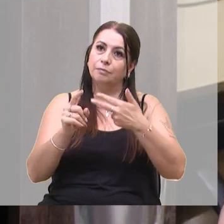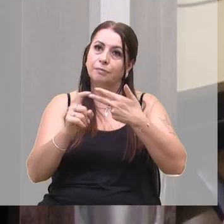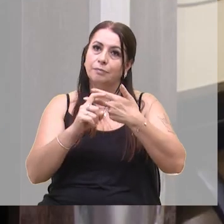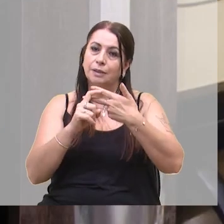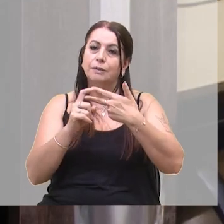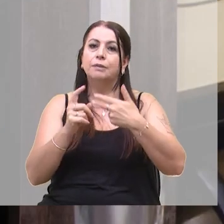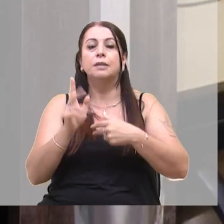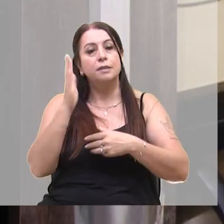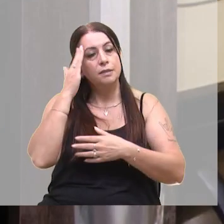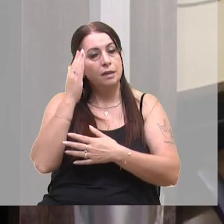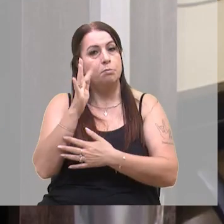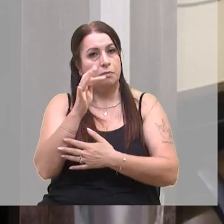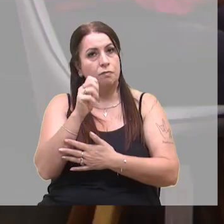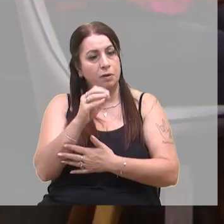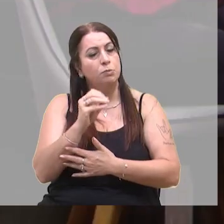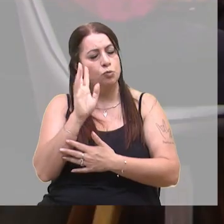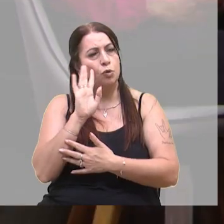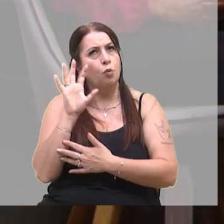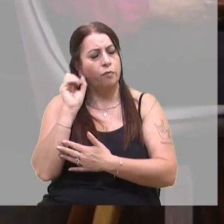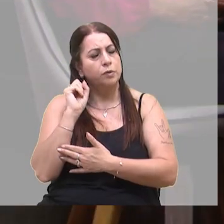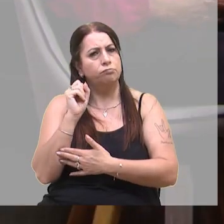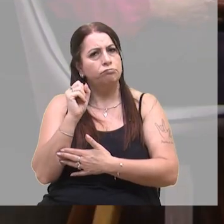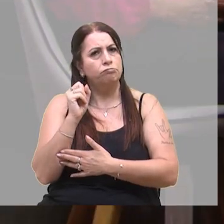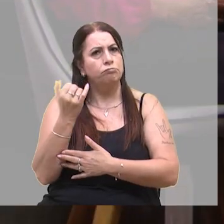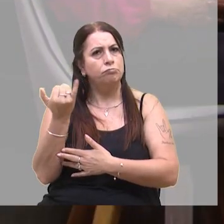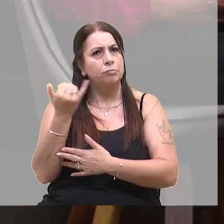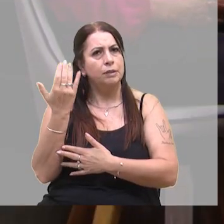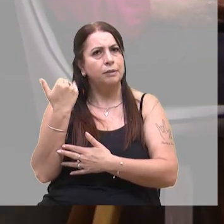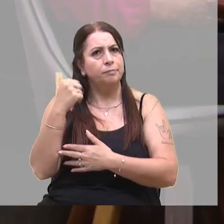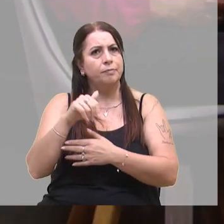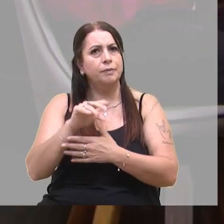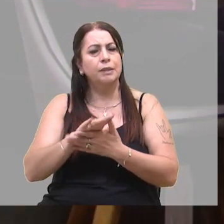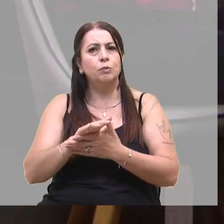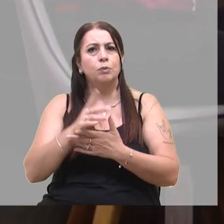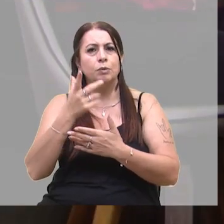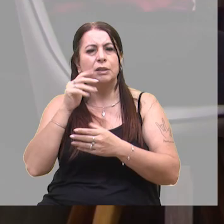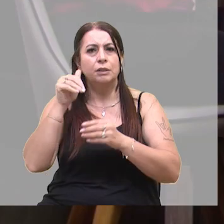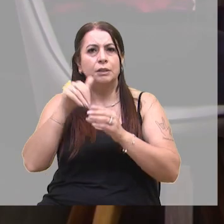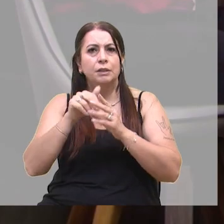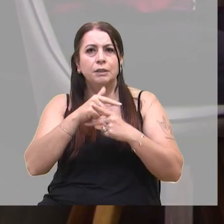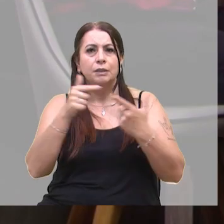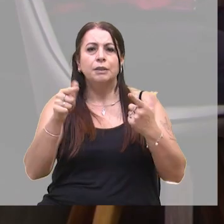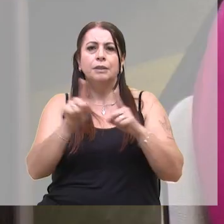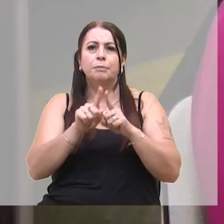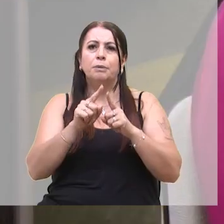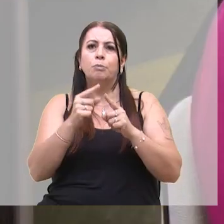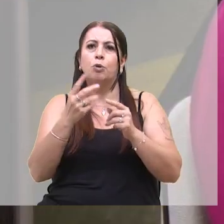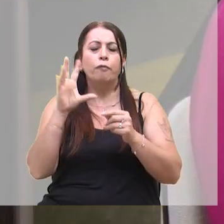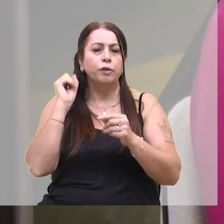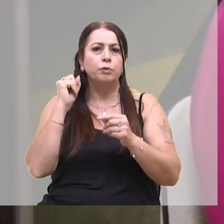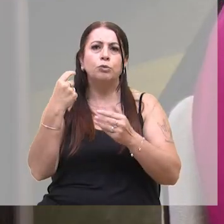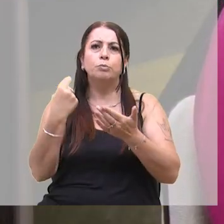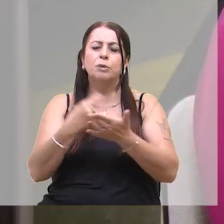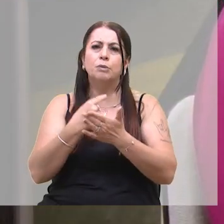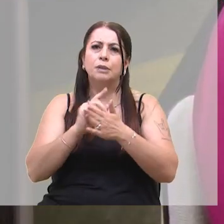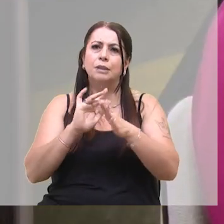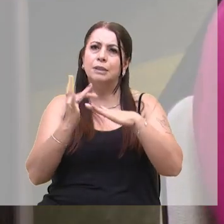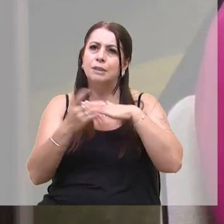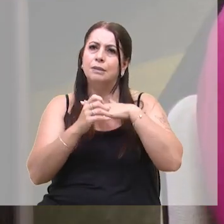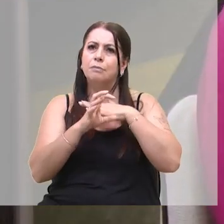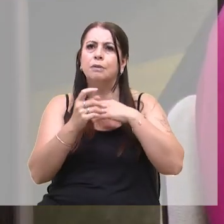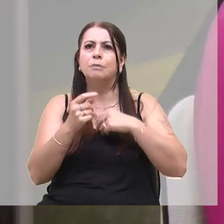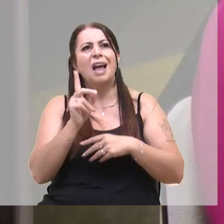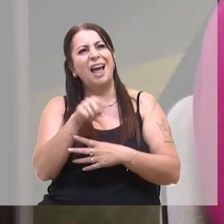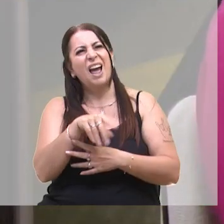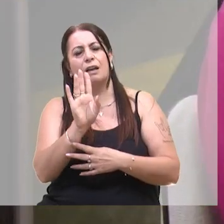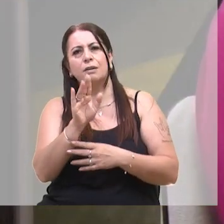muito especialmente com o Executivo? Sabe, Fábio, que eu tenho ouvido desde a nossa eleição aqui, né? Eu tenho ouvido muito o questionamento até por